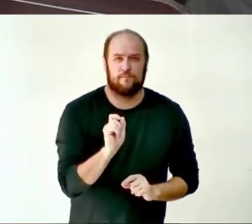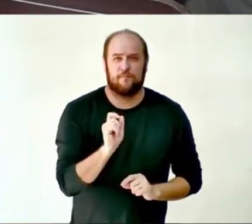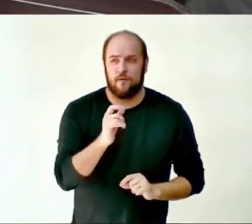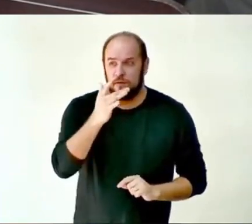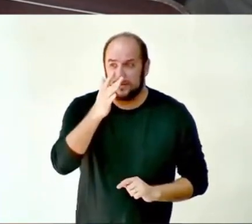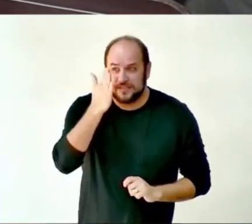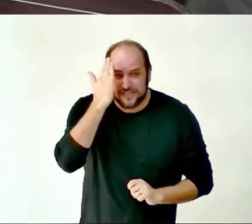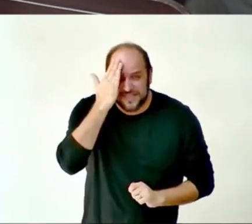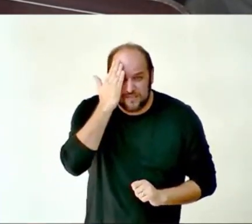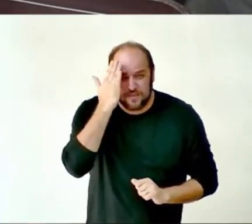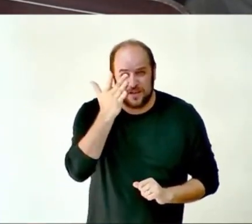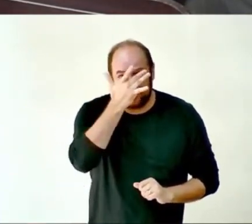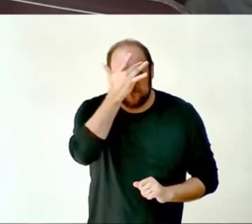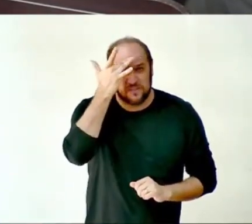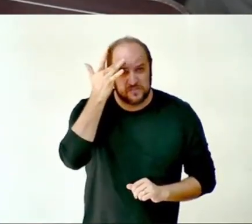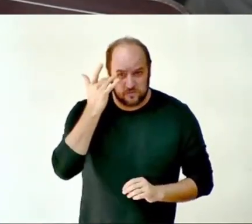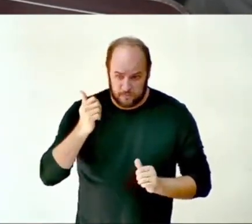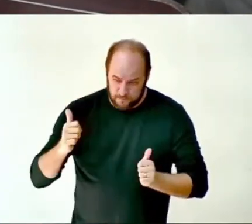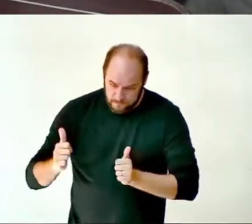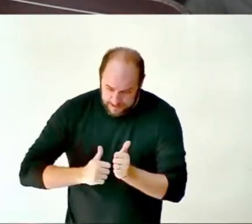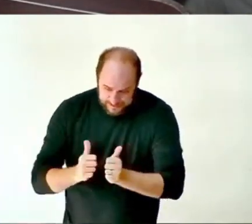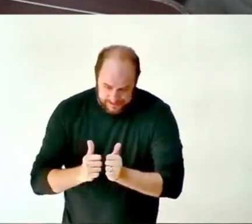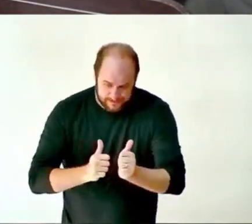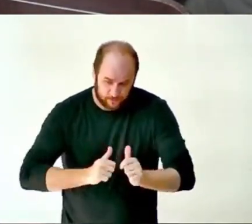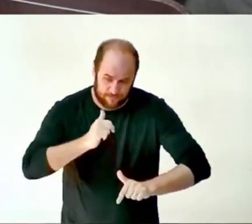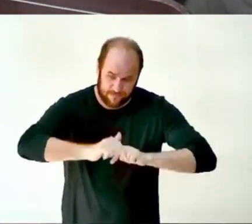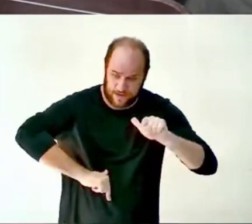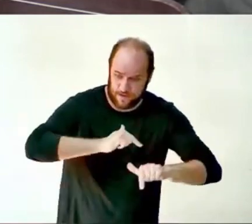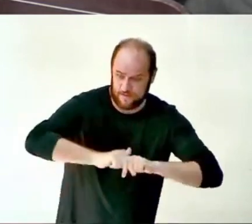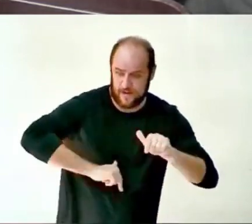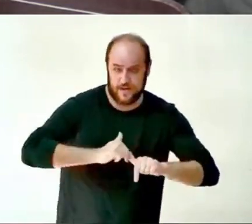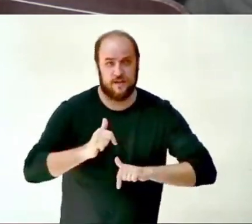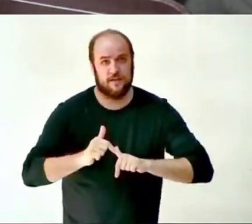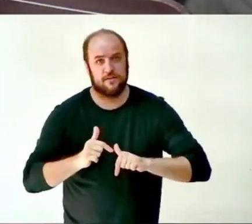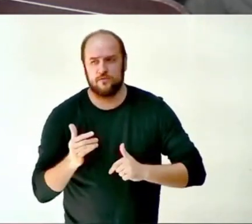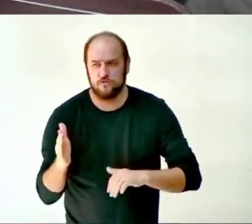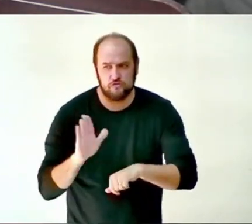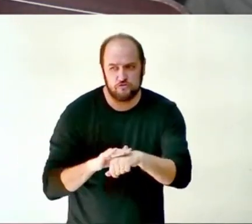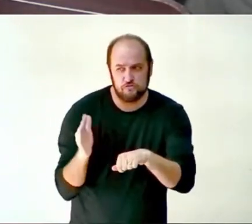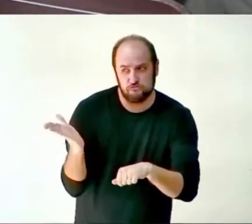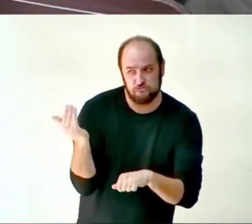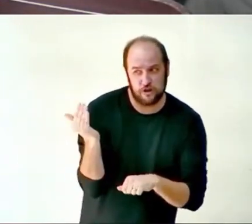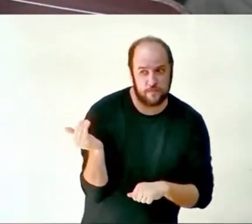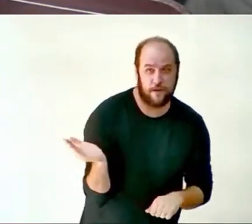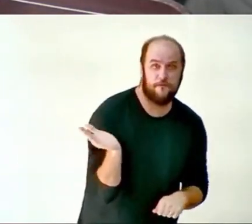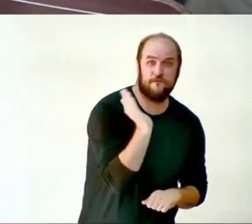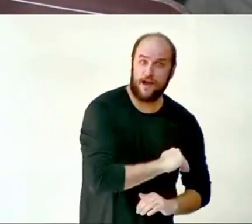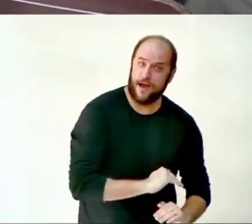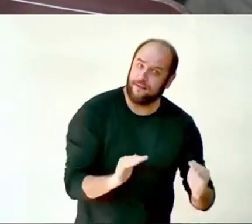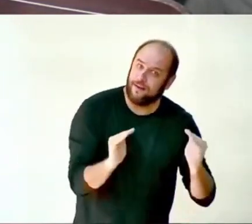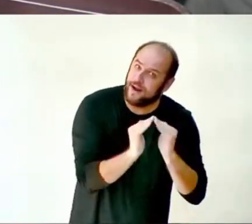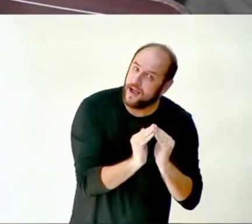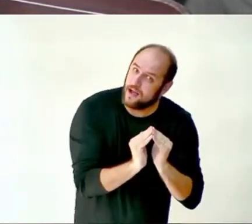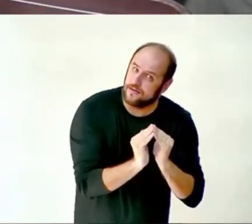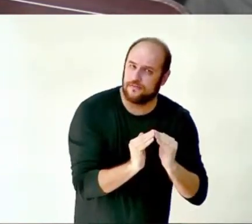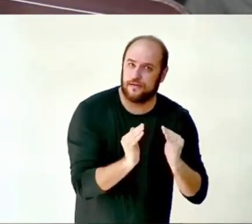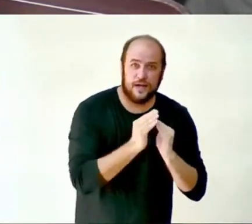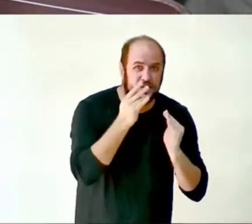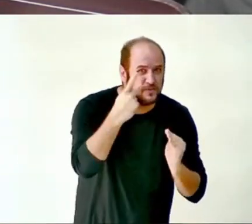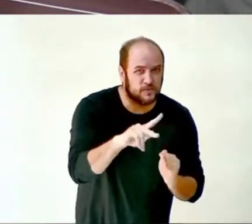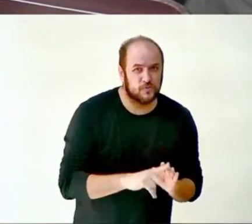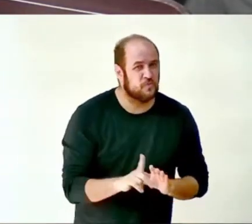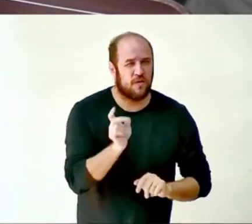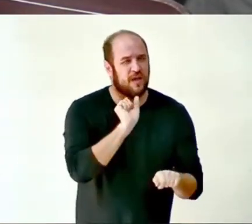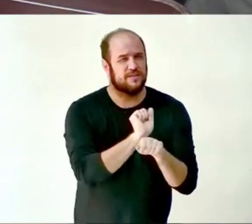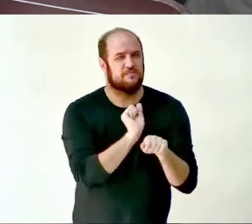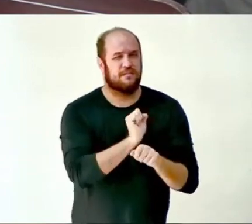vocês souberem de alguém que está fazendo a obra, chamem-nos para as suas casas. Não esperem que eles venham